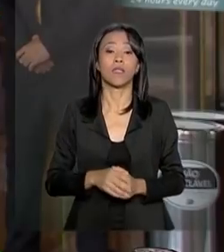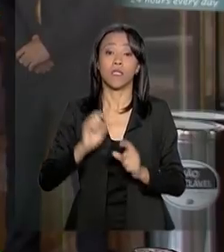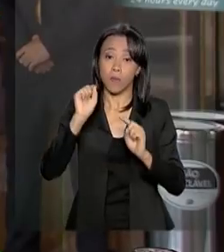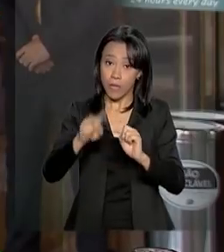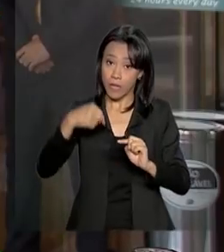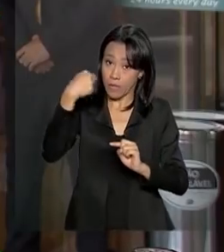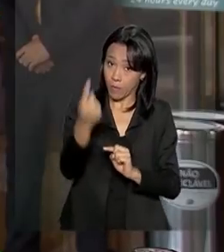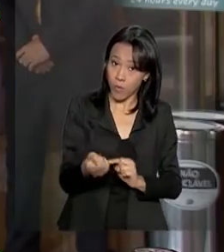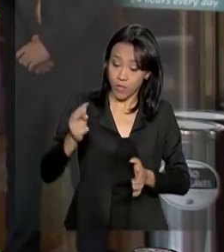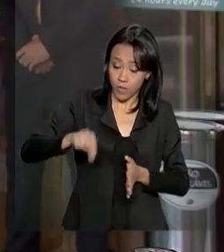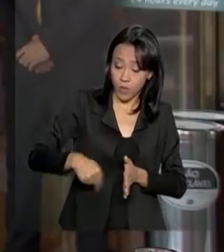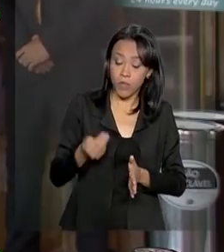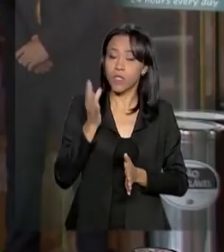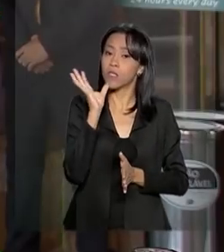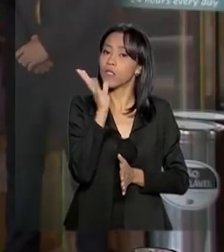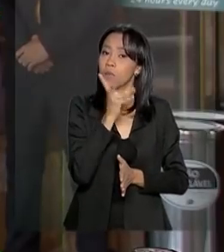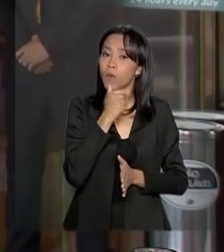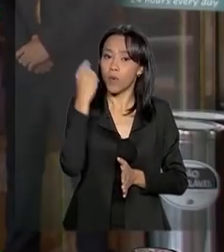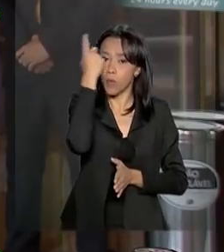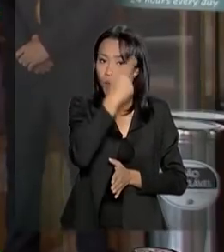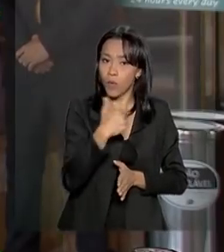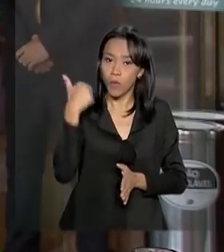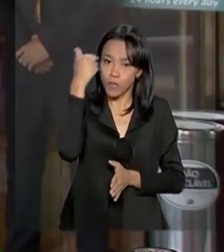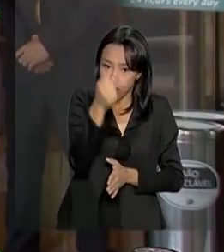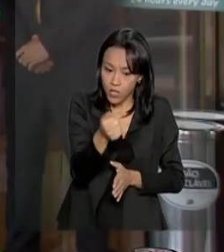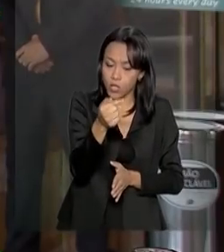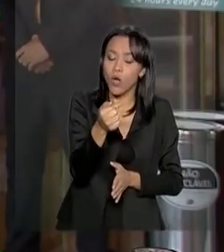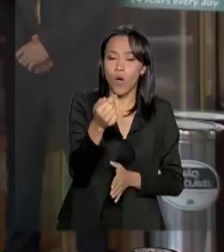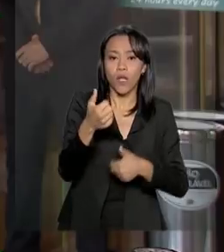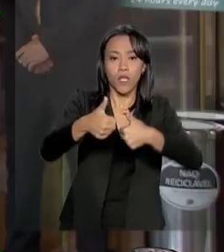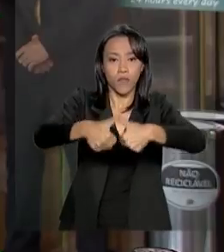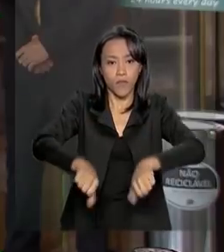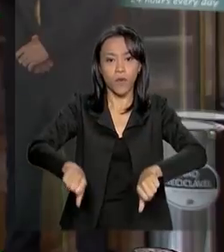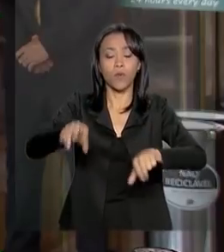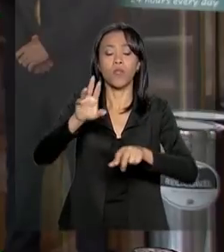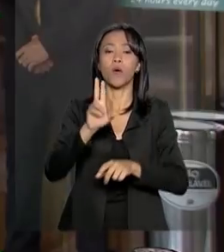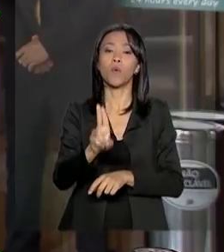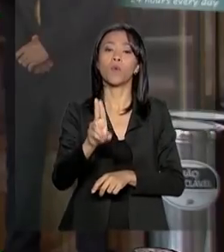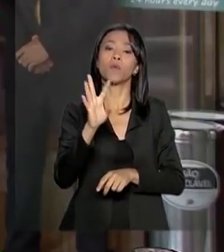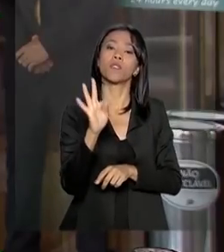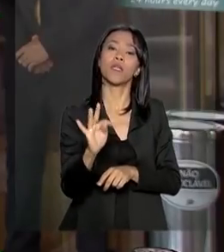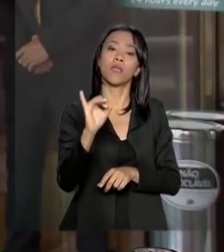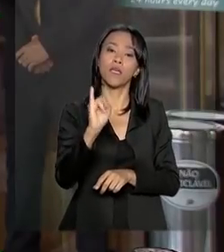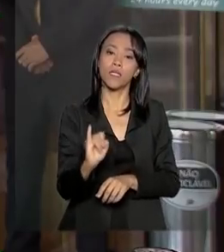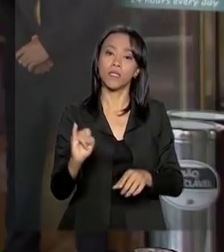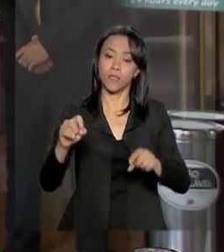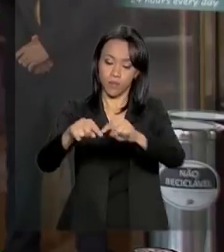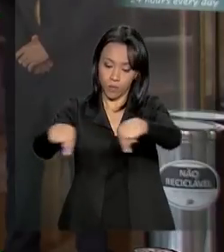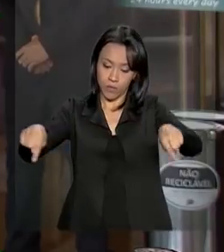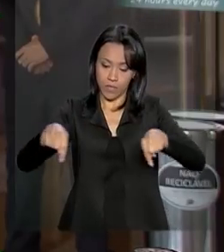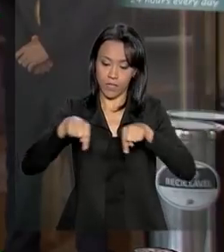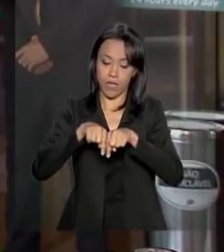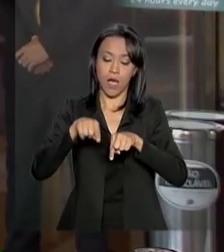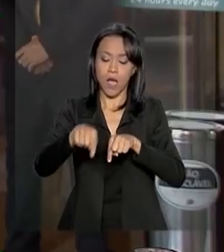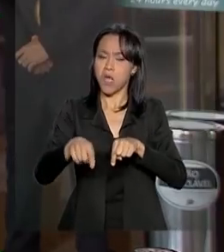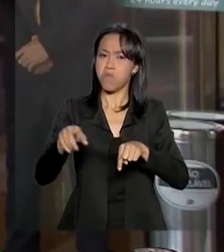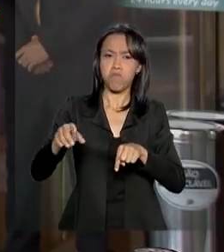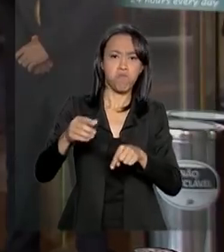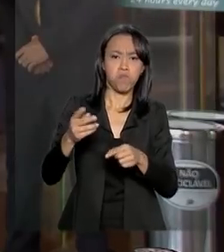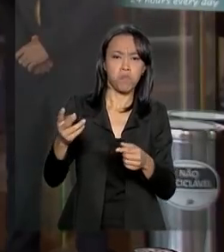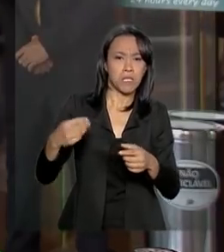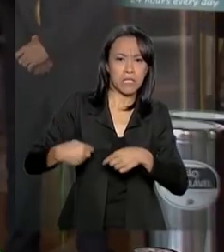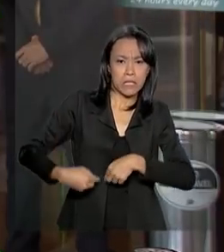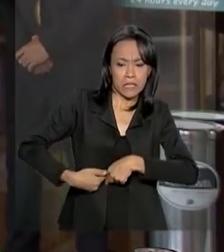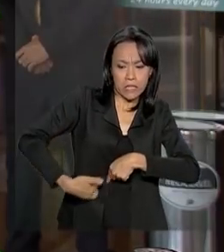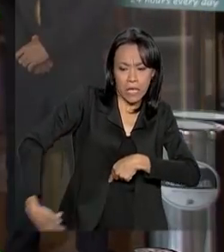o procedimento, que teve duração de 7 horas, ele está internado na unidade de terapia intensiva, UTI, e não apresentou